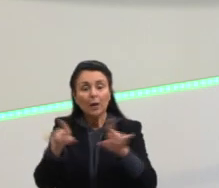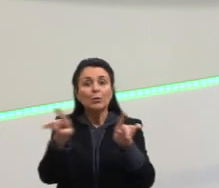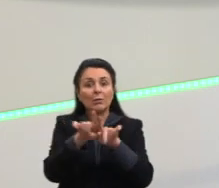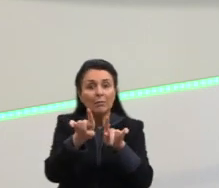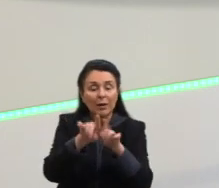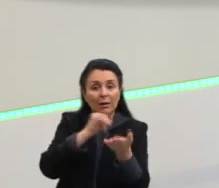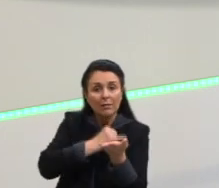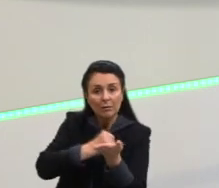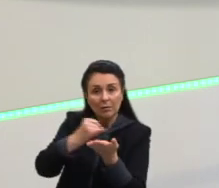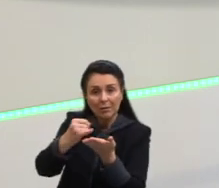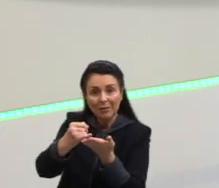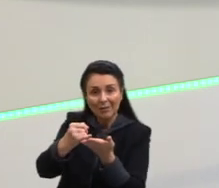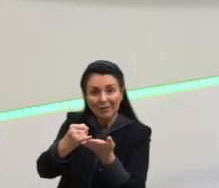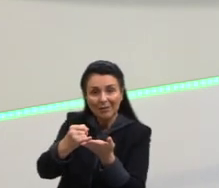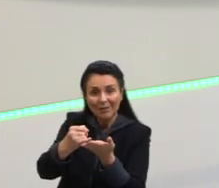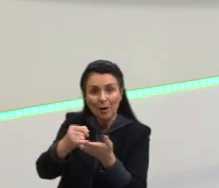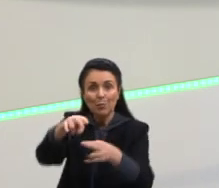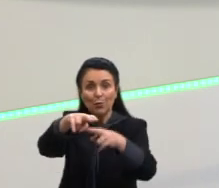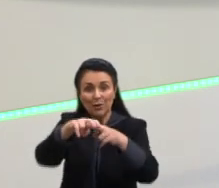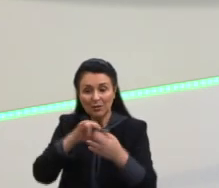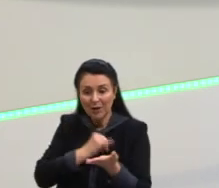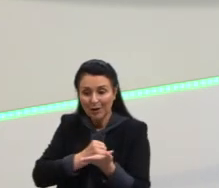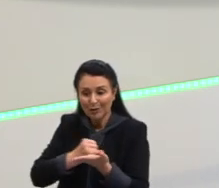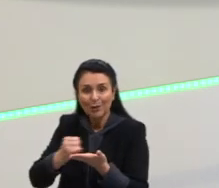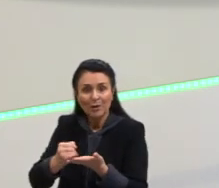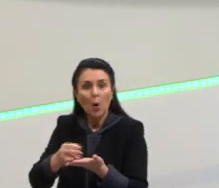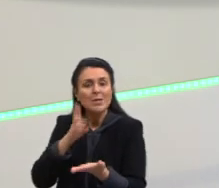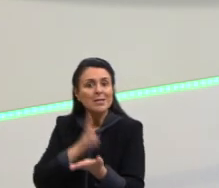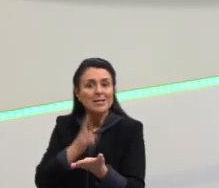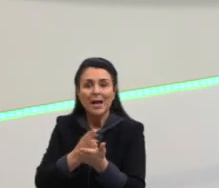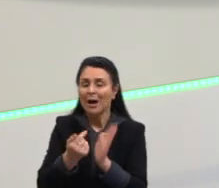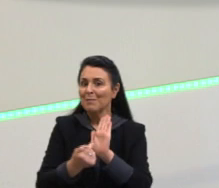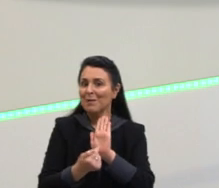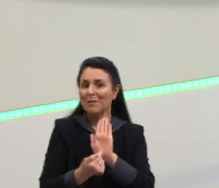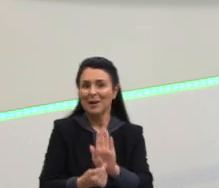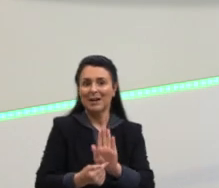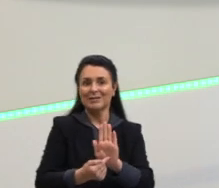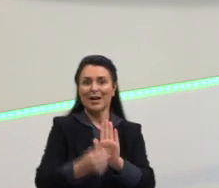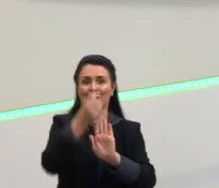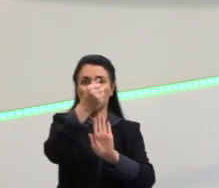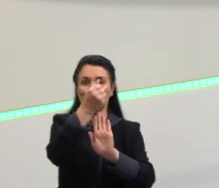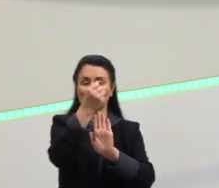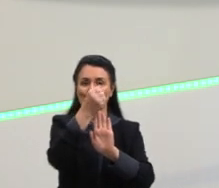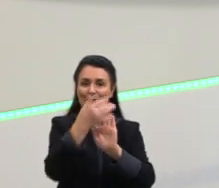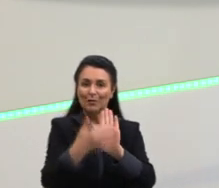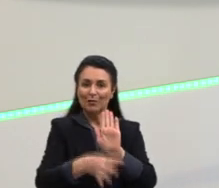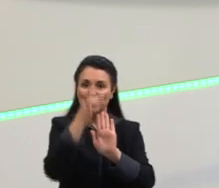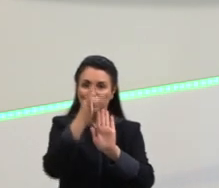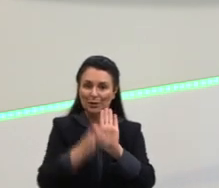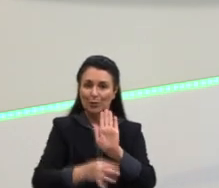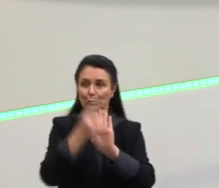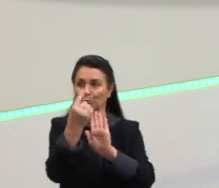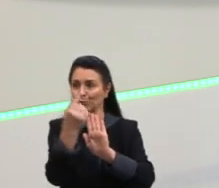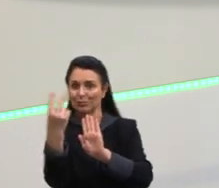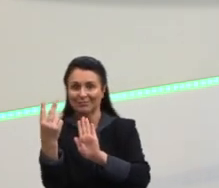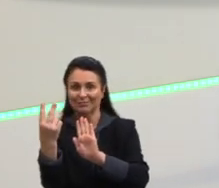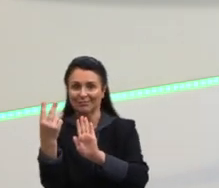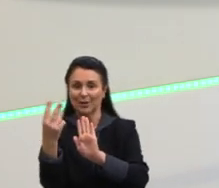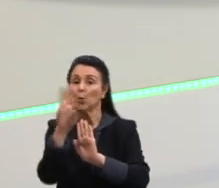forma que essa introdução aparece nos meus desenvolvimentos estabelecendo né usando esses esses